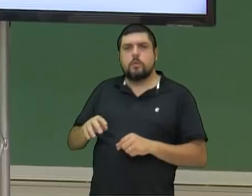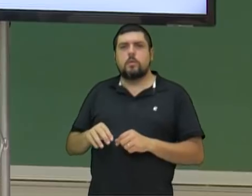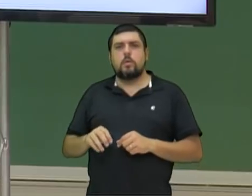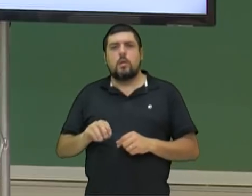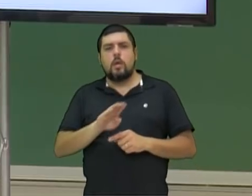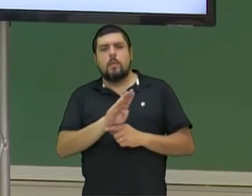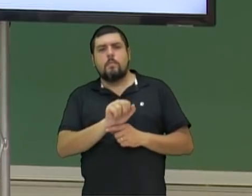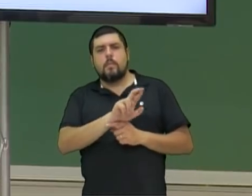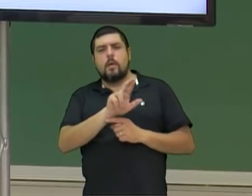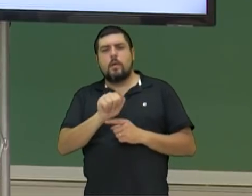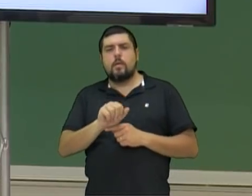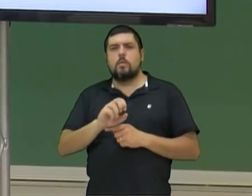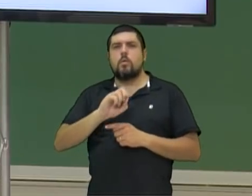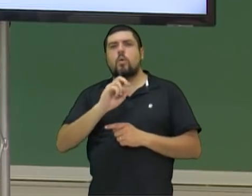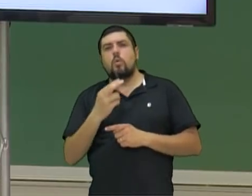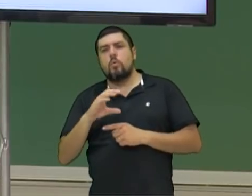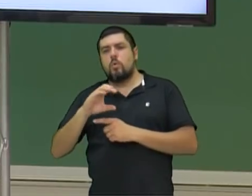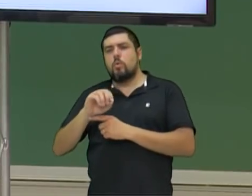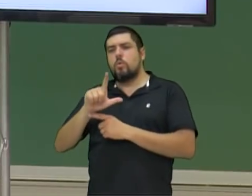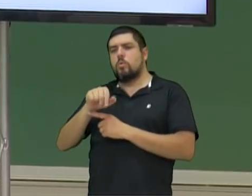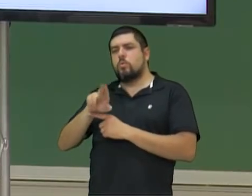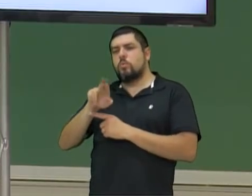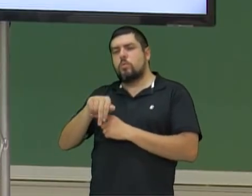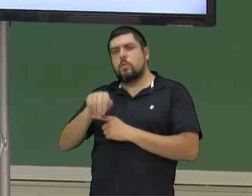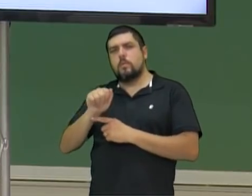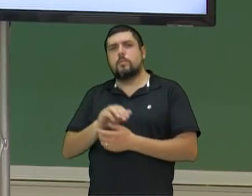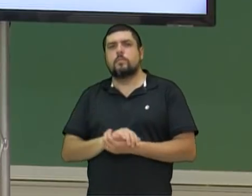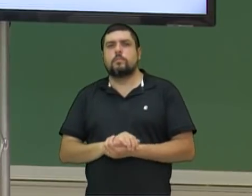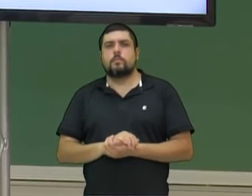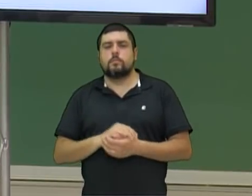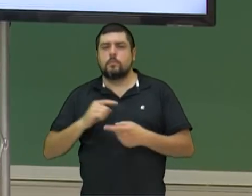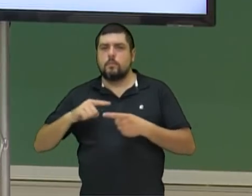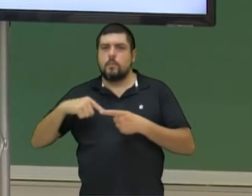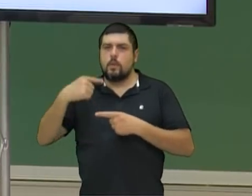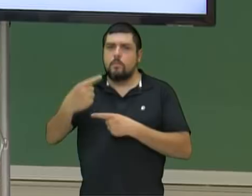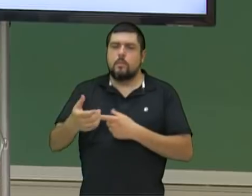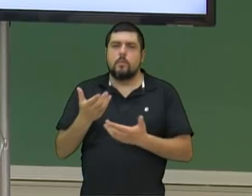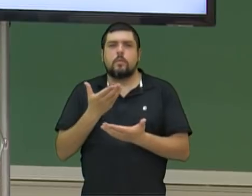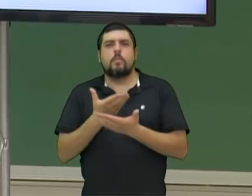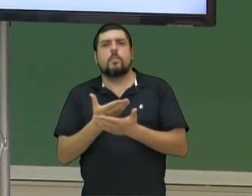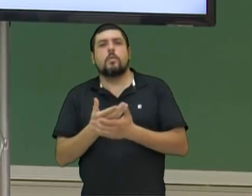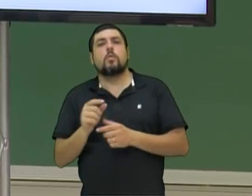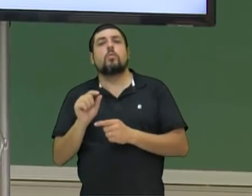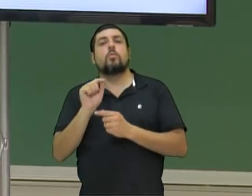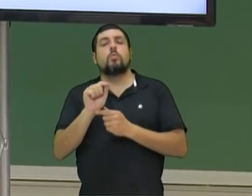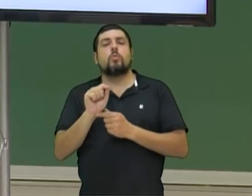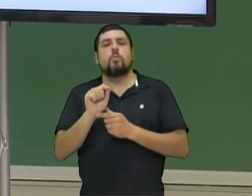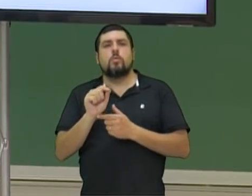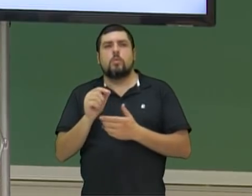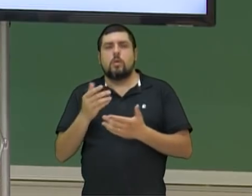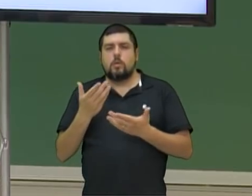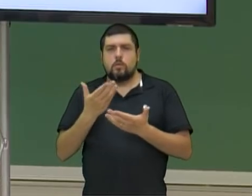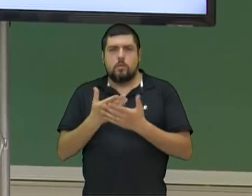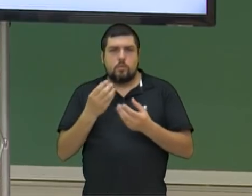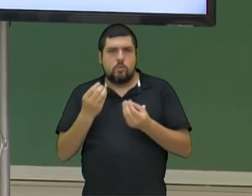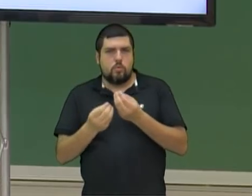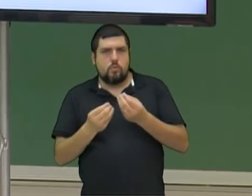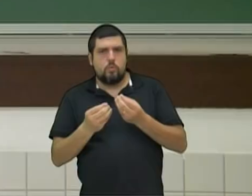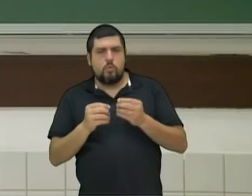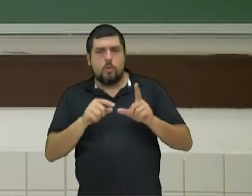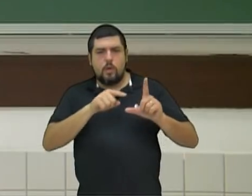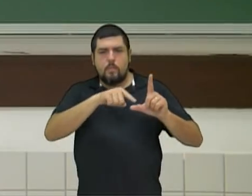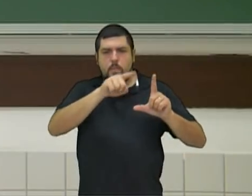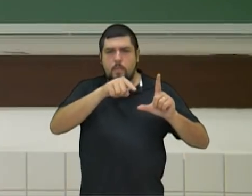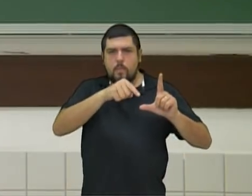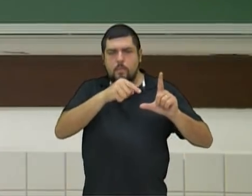isso? E o que nós vamos ver na próxima aula? Estudar gráfico de linhas e tabelas. Então, vocês